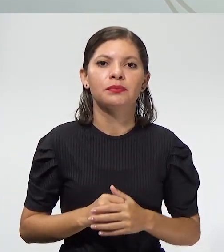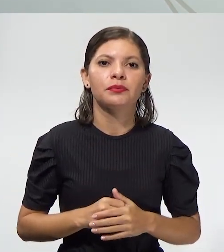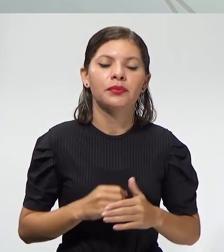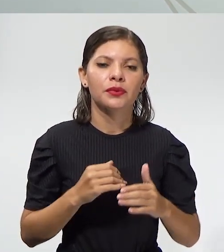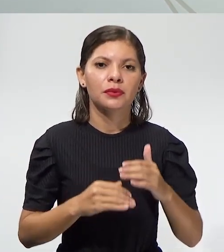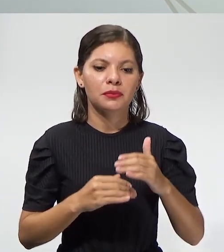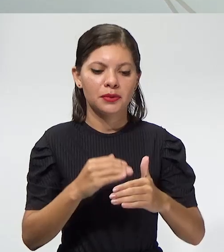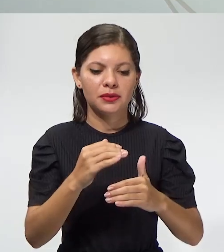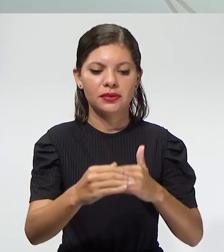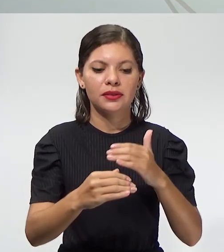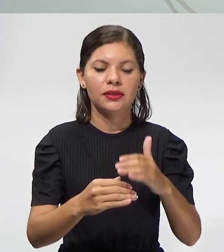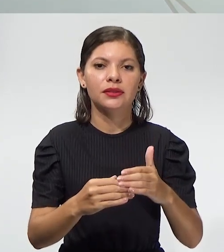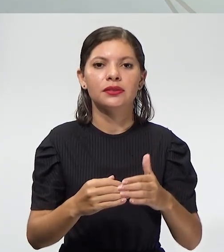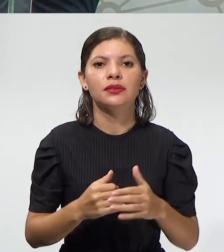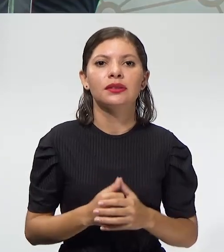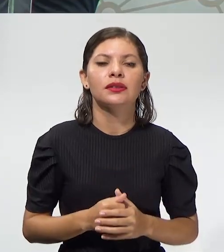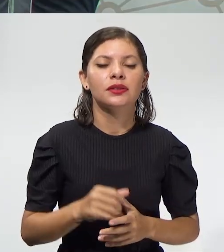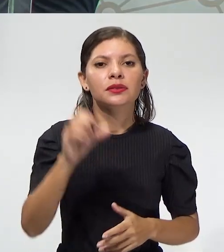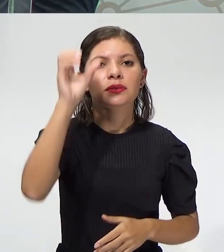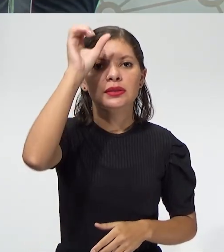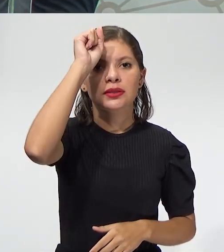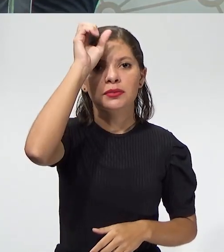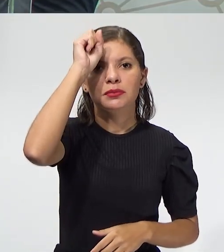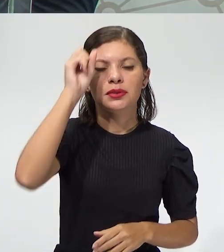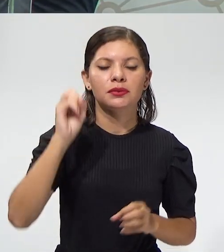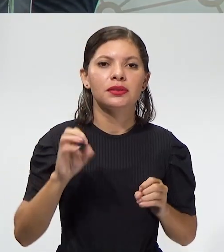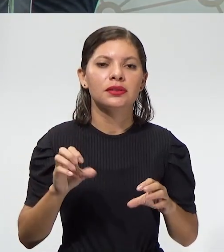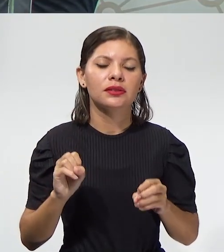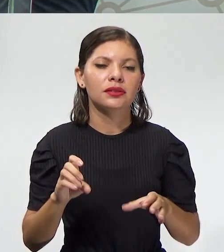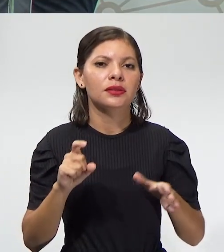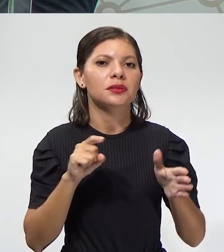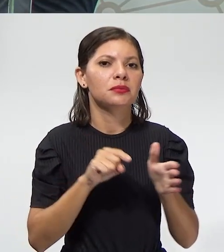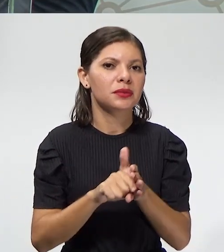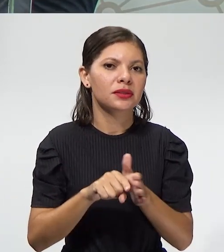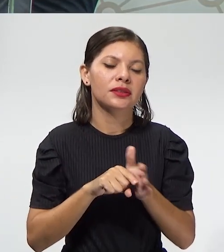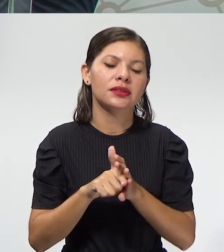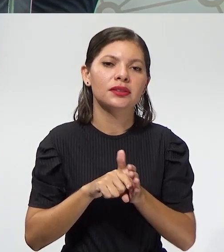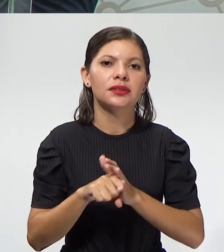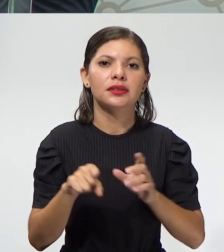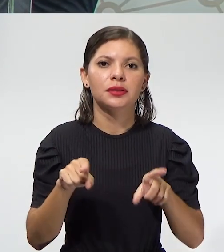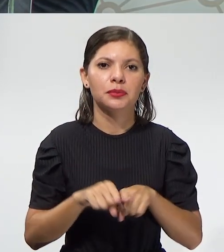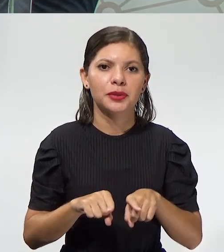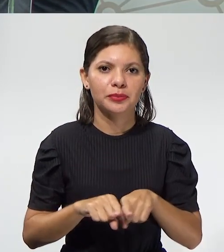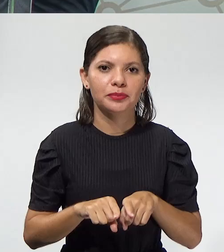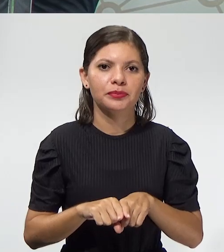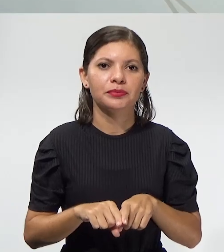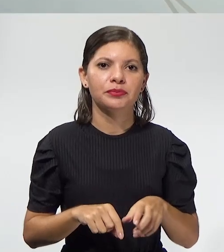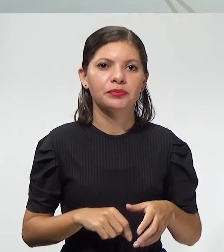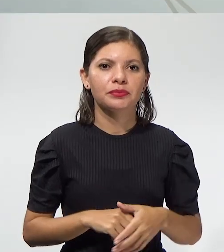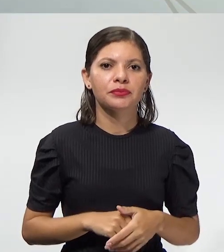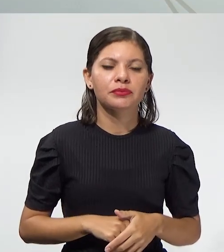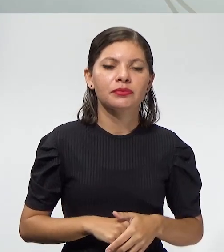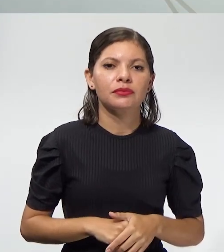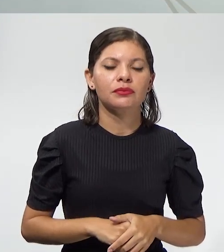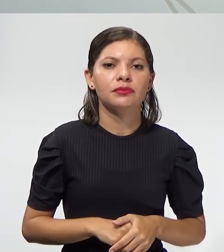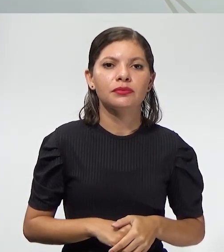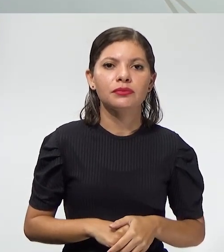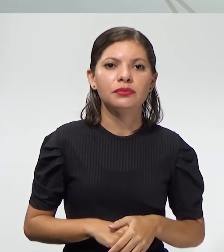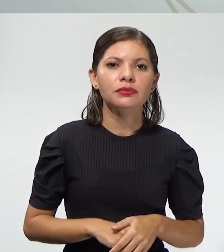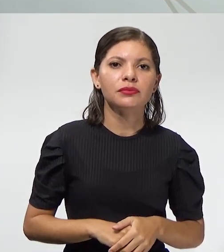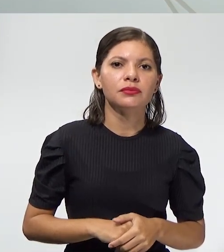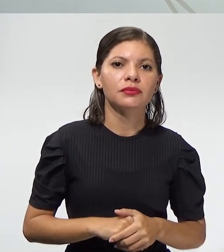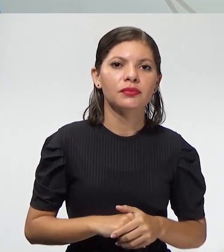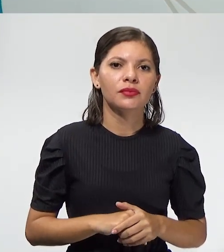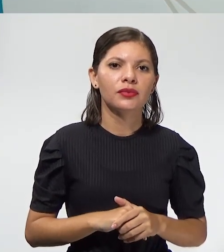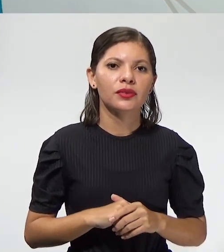de construção de conhecimento, tanto quanto o ensino, tanto quanto a pesquisa. Então, aquilo que o professor Saulo acabou de